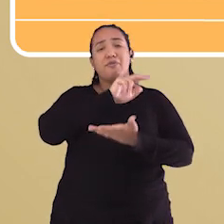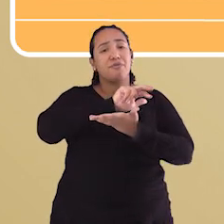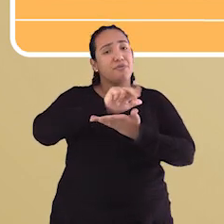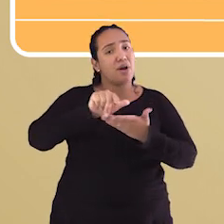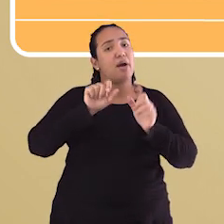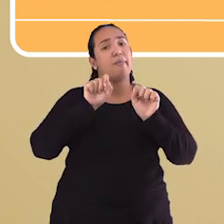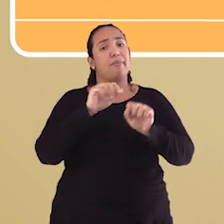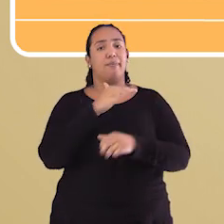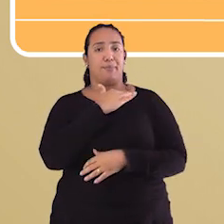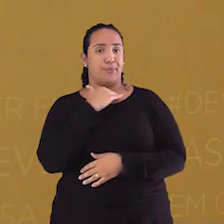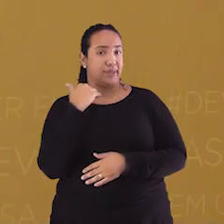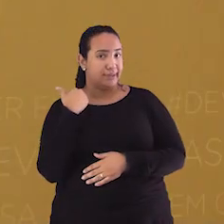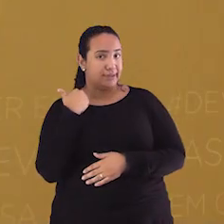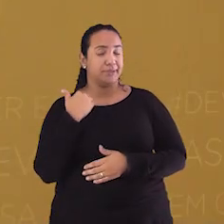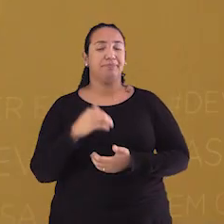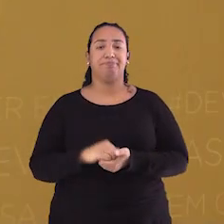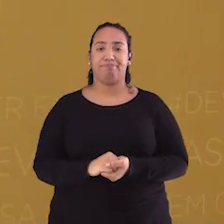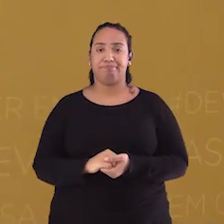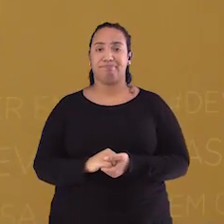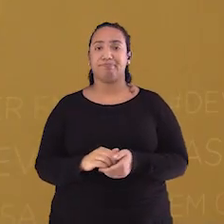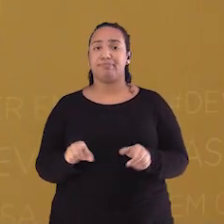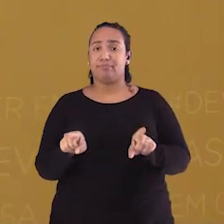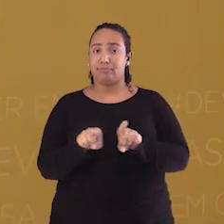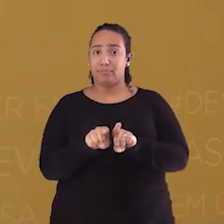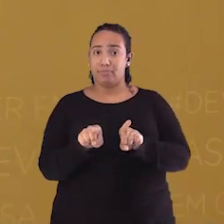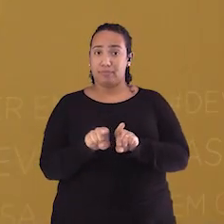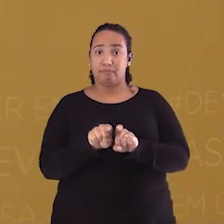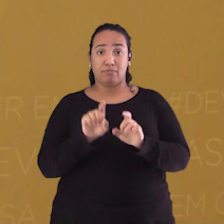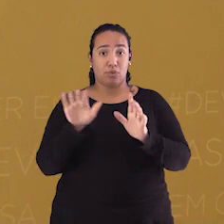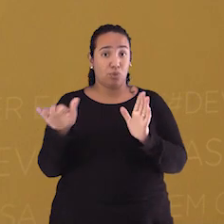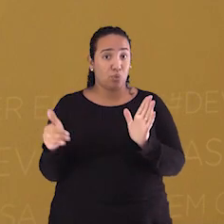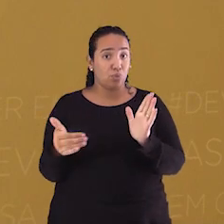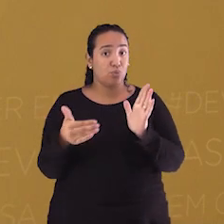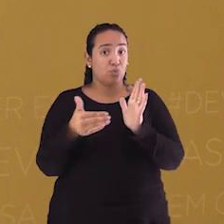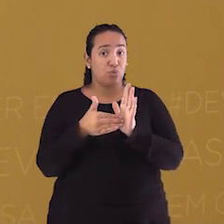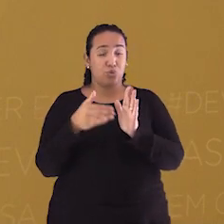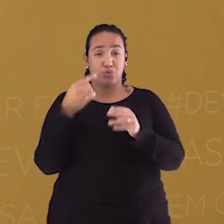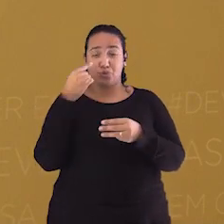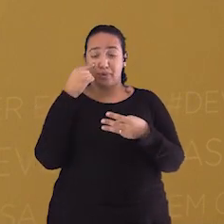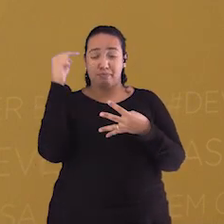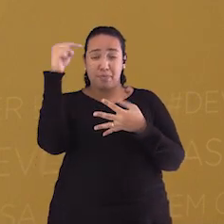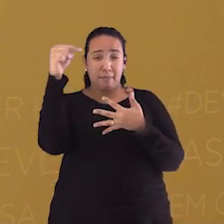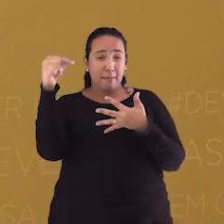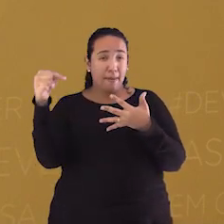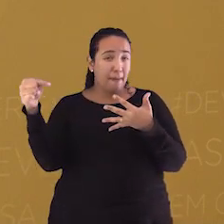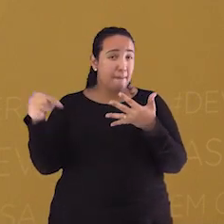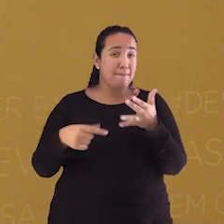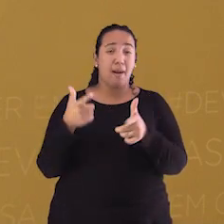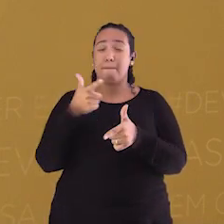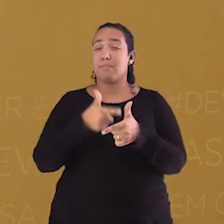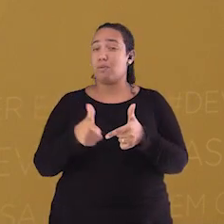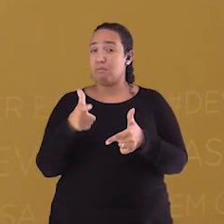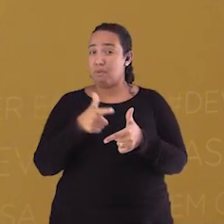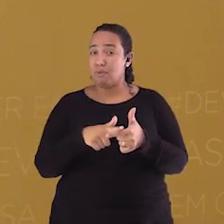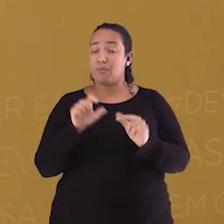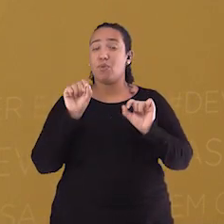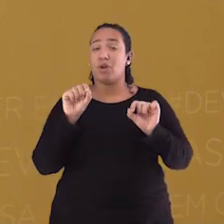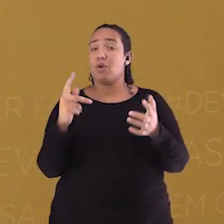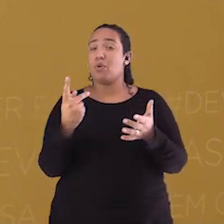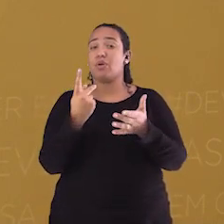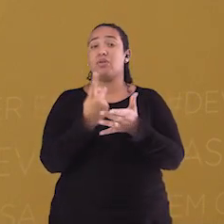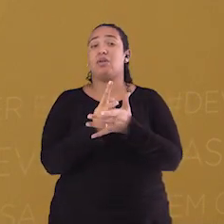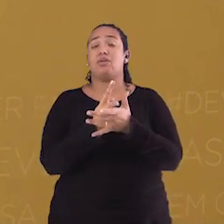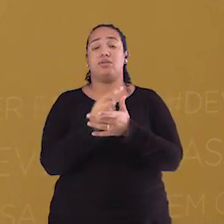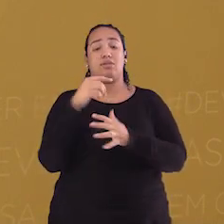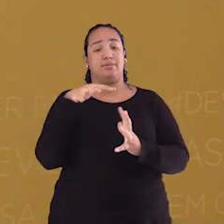o peixe-boi. E, por fim, todos esses problemas juntos ocasionam graves e